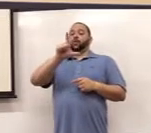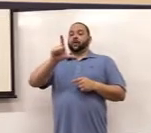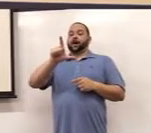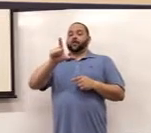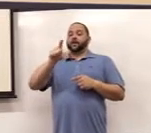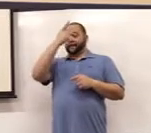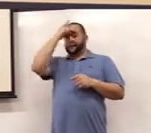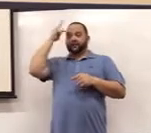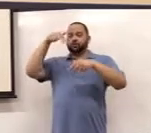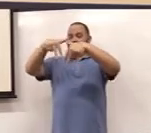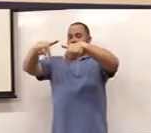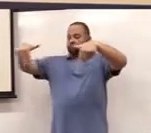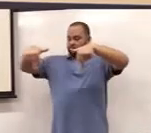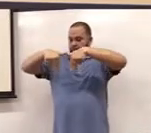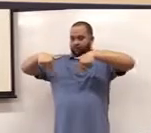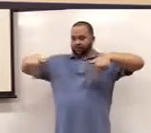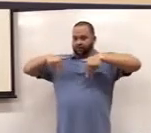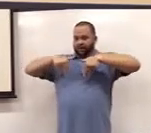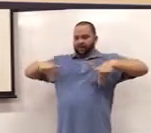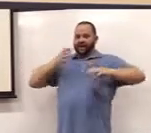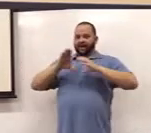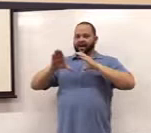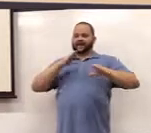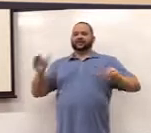são várias melodias acontecendo ao mesmo tempo. É uma polifonia.